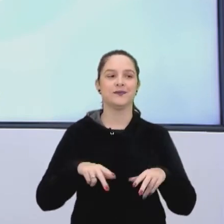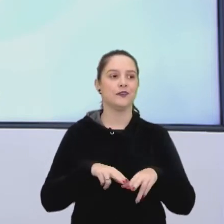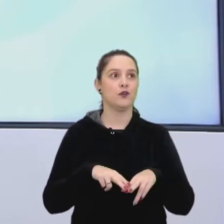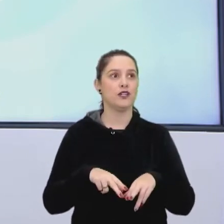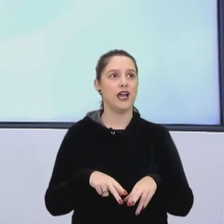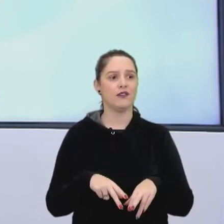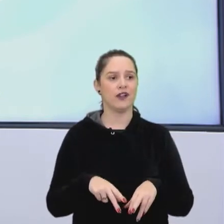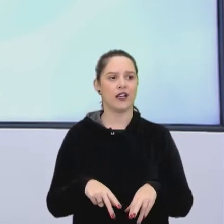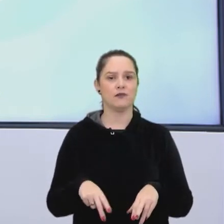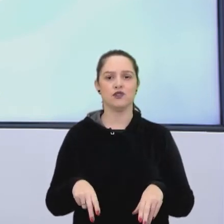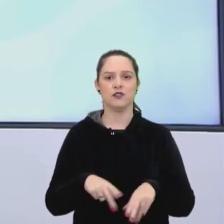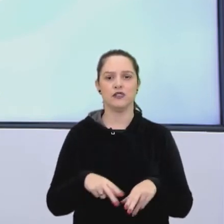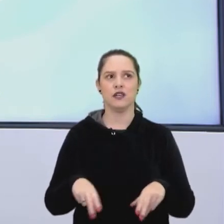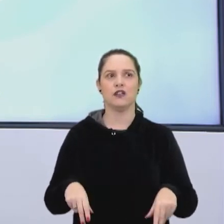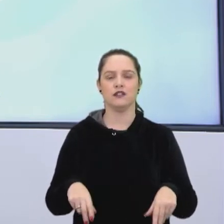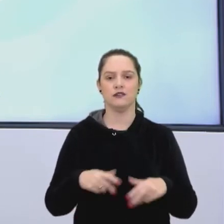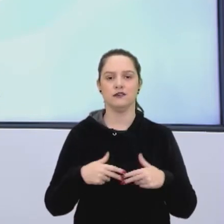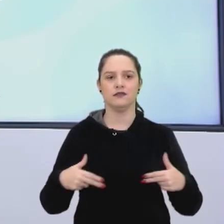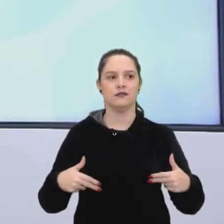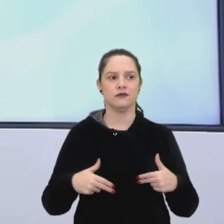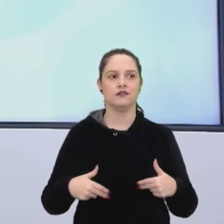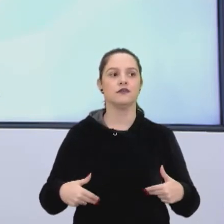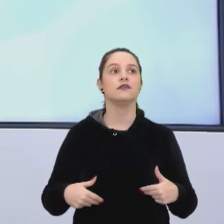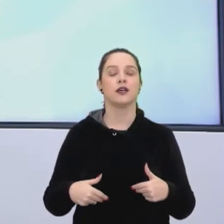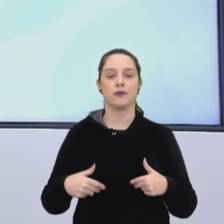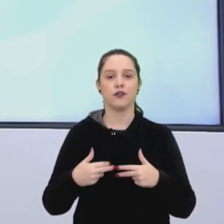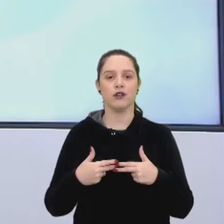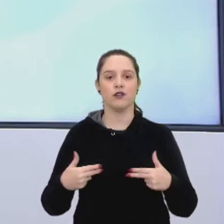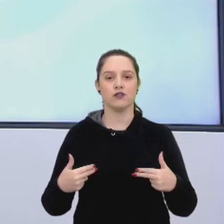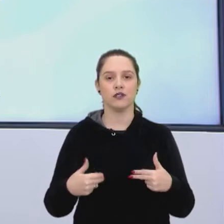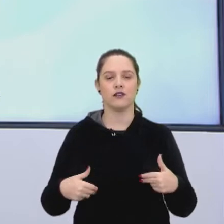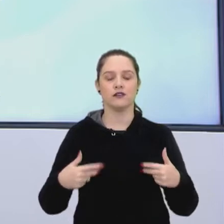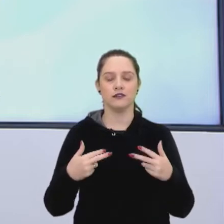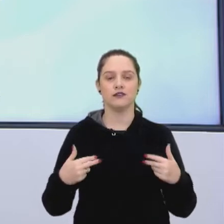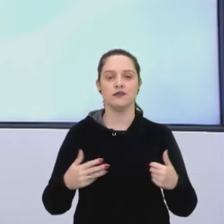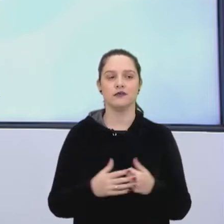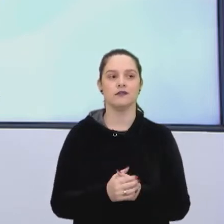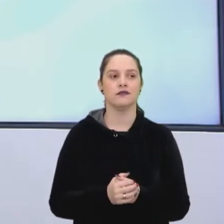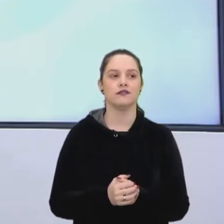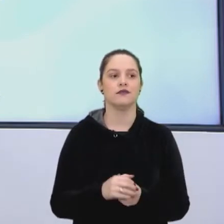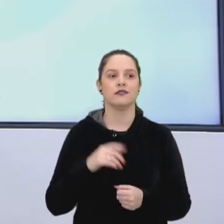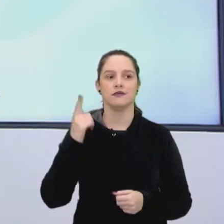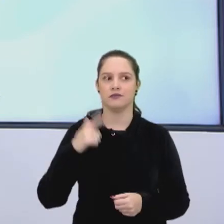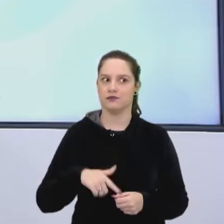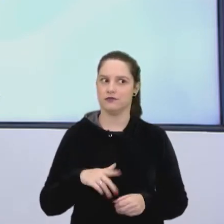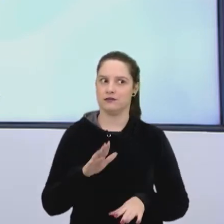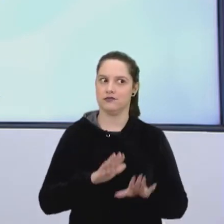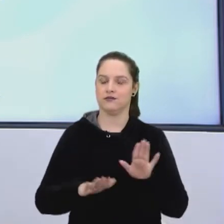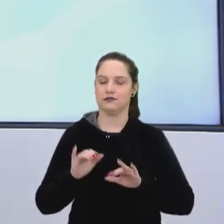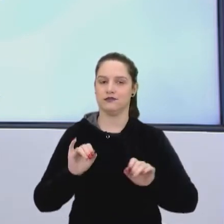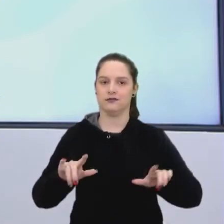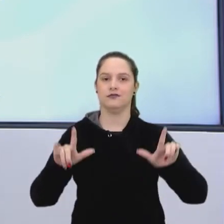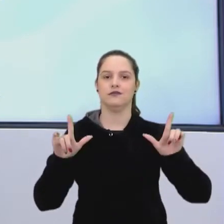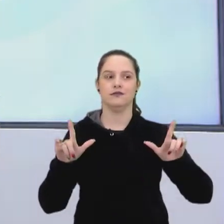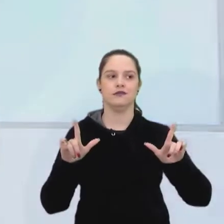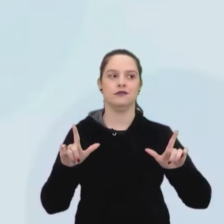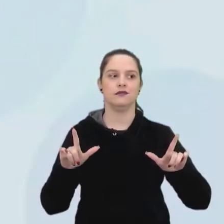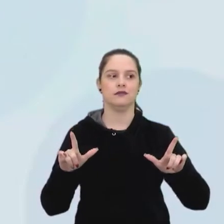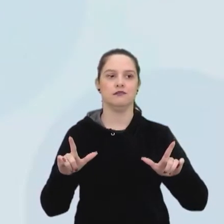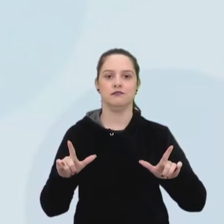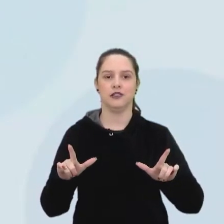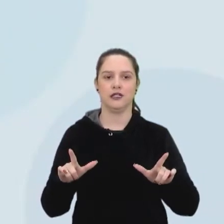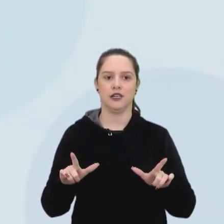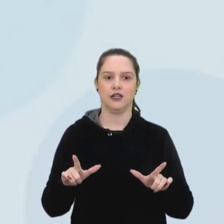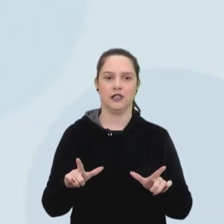os ganhos, né, e, logicamente, né, preservar aí a natureza. Vamos lá para a próxima tela, que a gente vai ver indicadores de